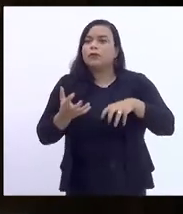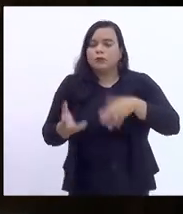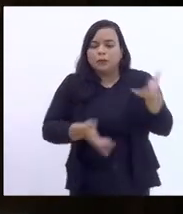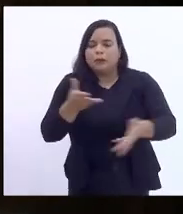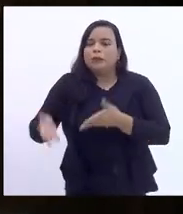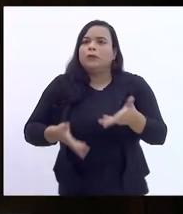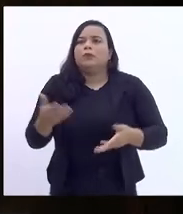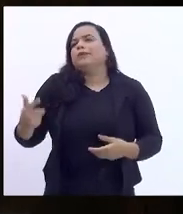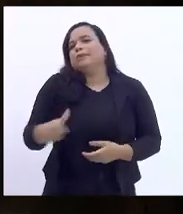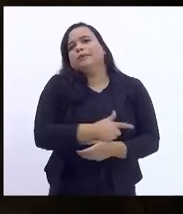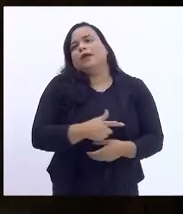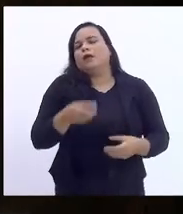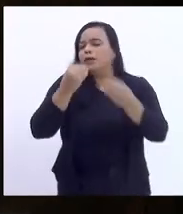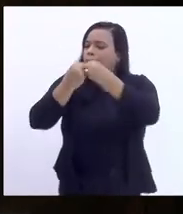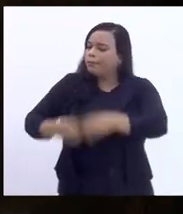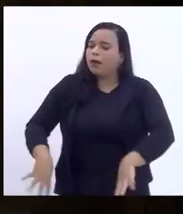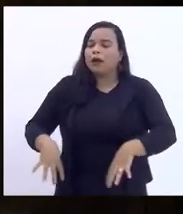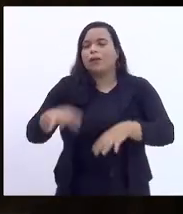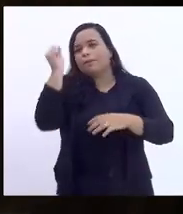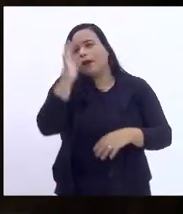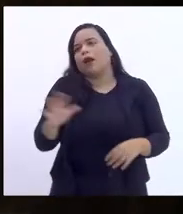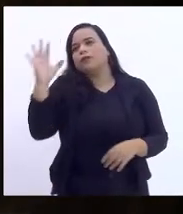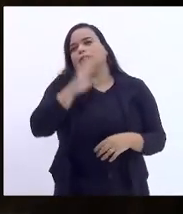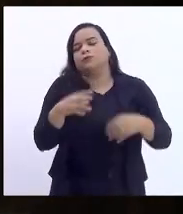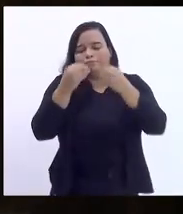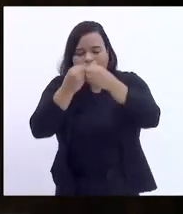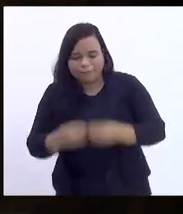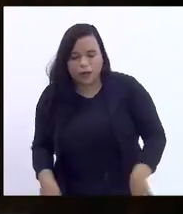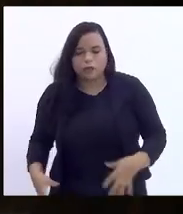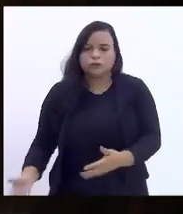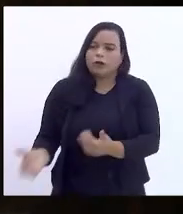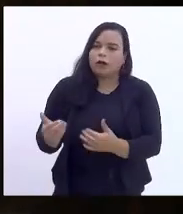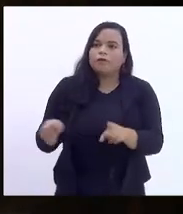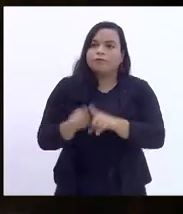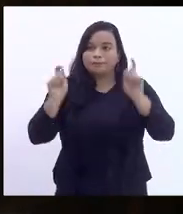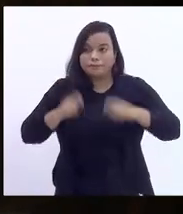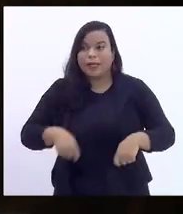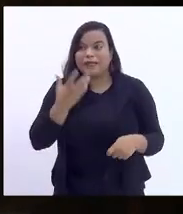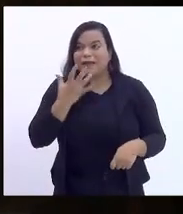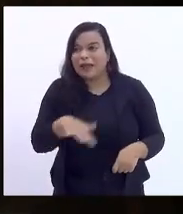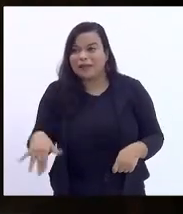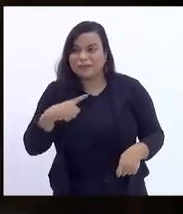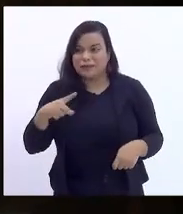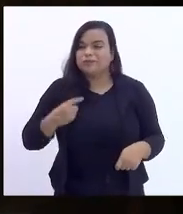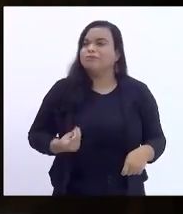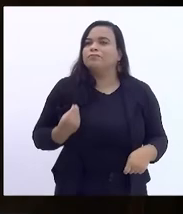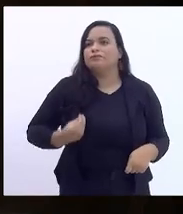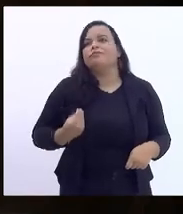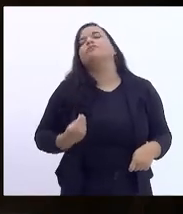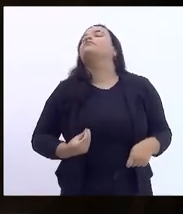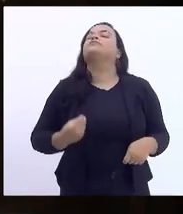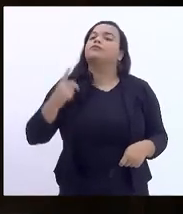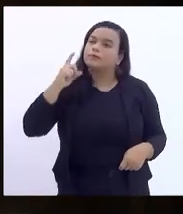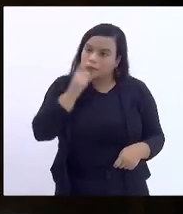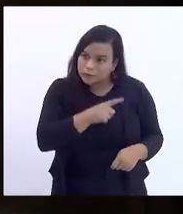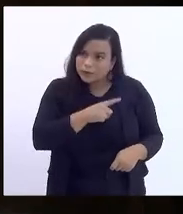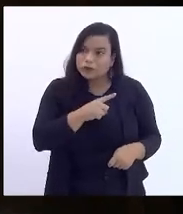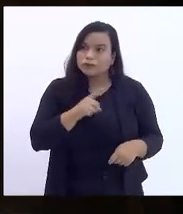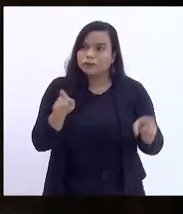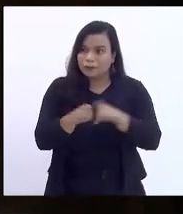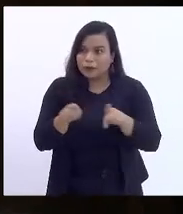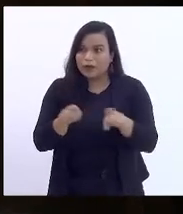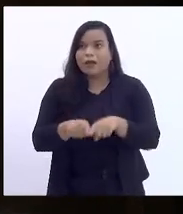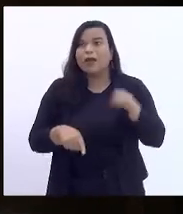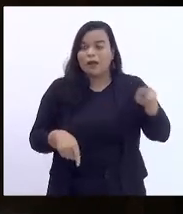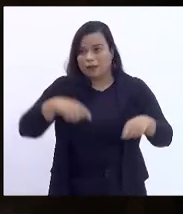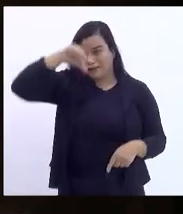destina a juventude e a chance dessas crianças viver e ter um procedimento grande por outro lado o que